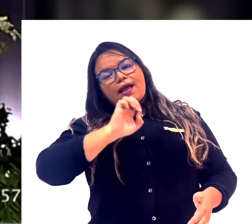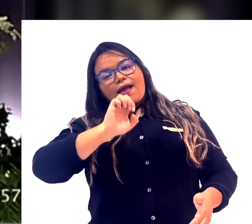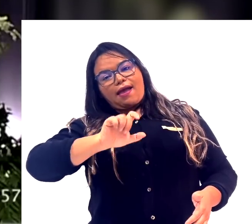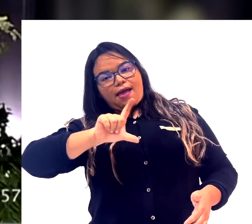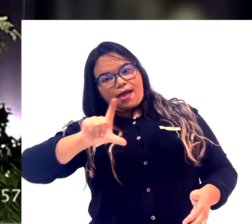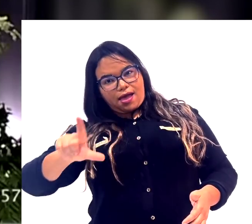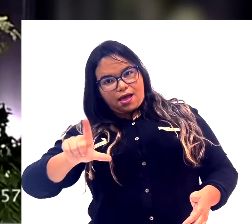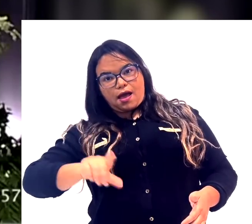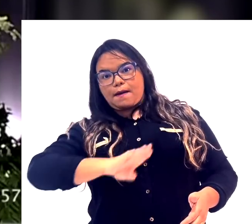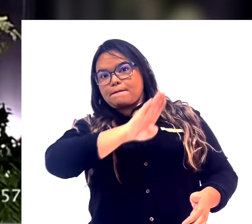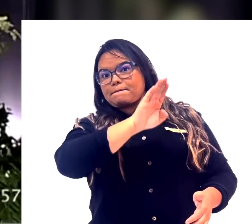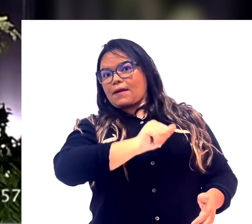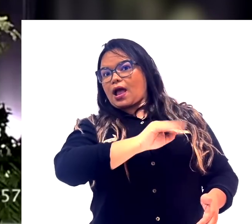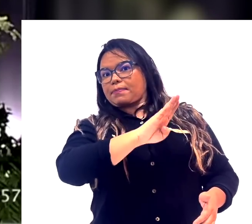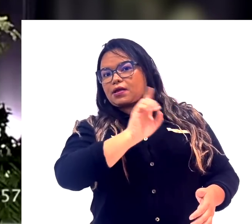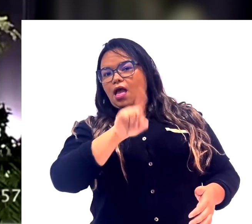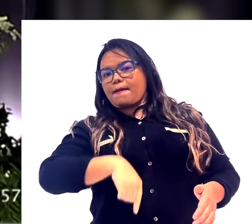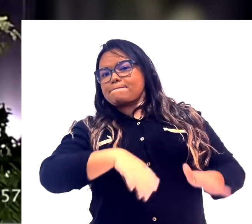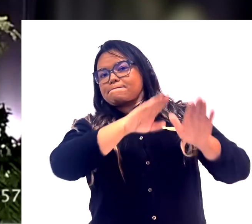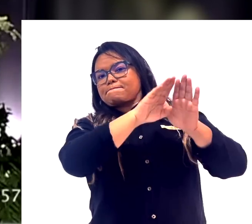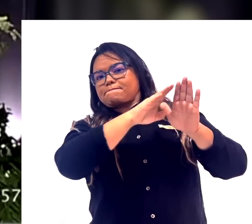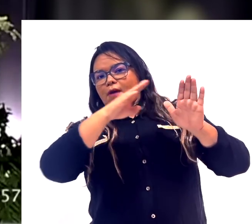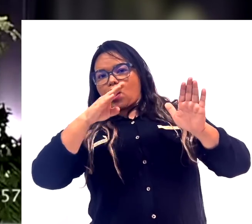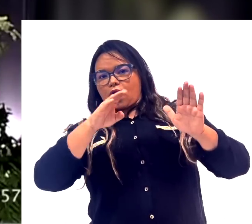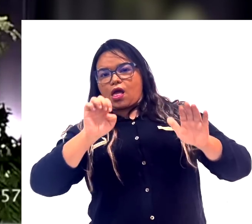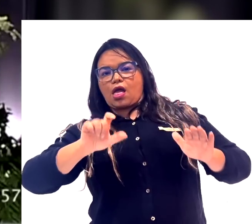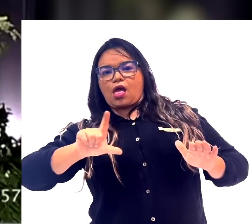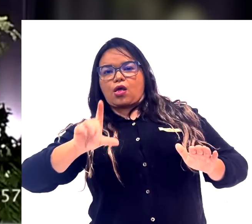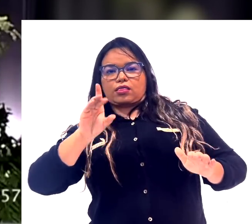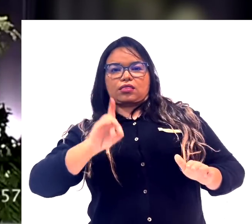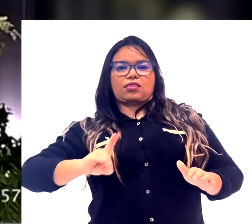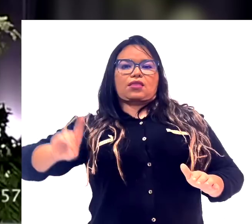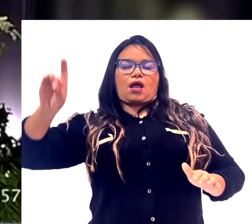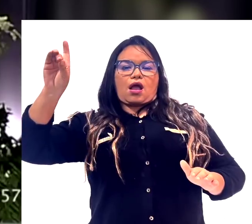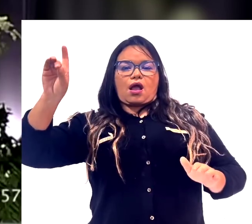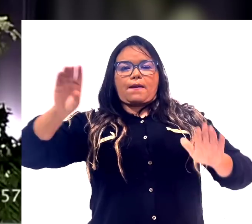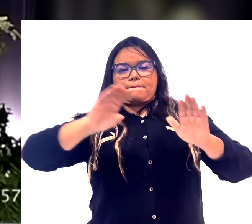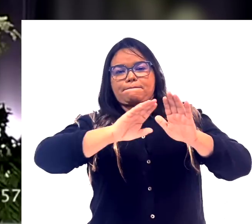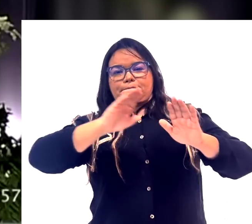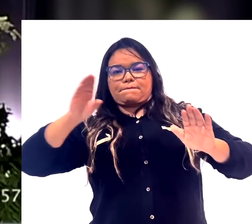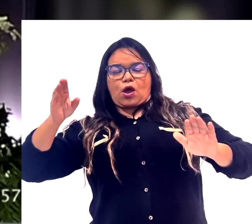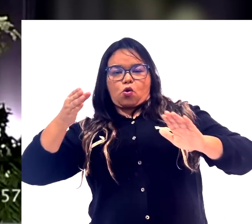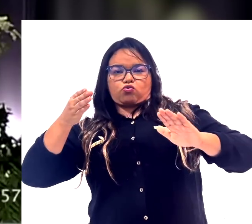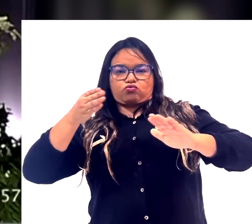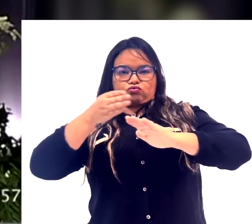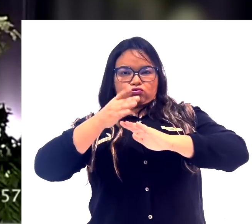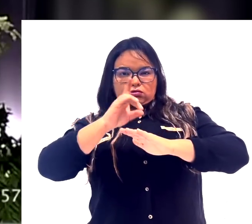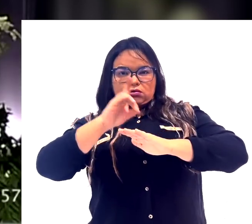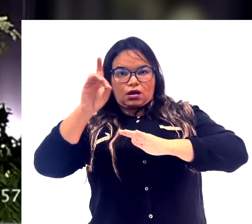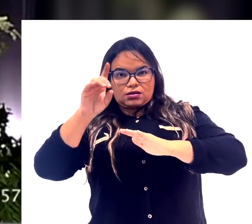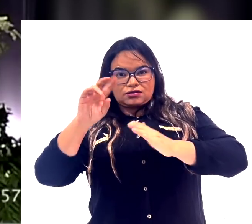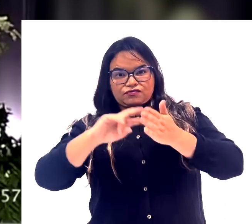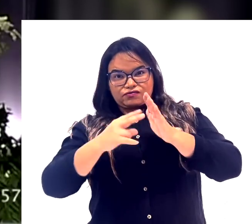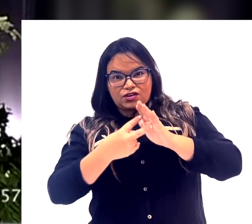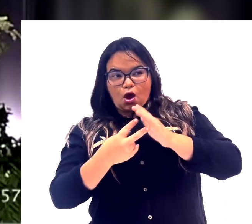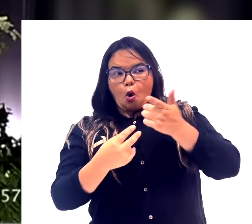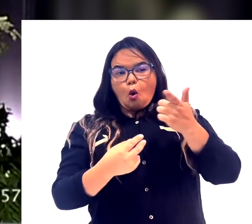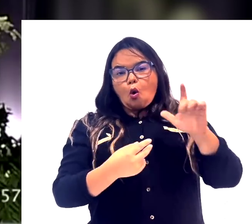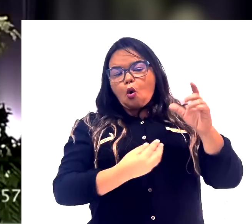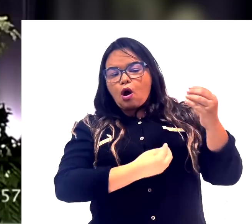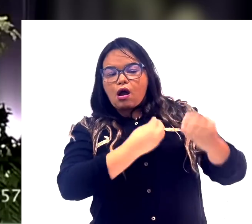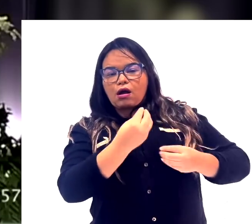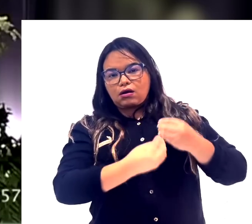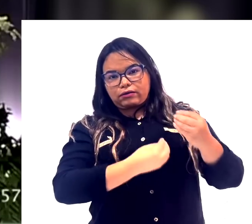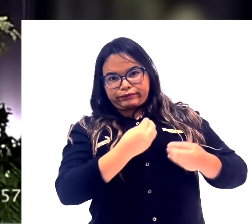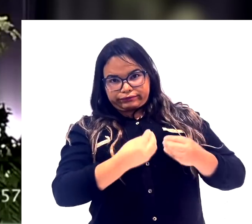Babel, Bab é portal e El é Deus, portal de Deus, um outro caminho para Deus.